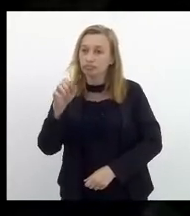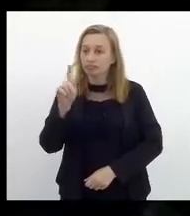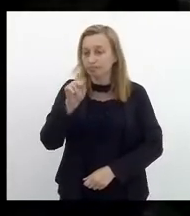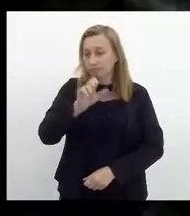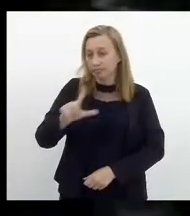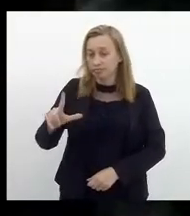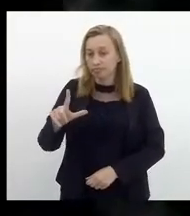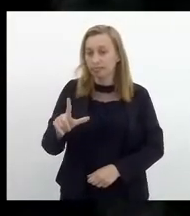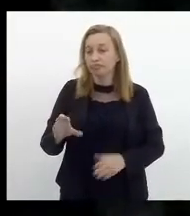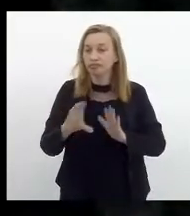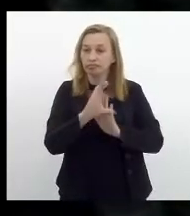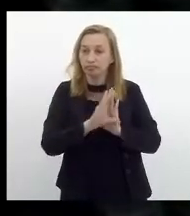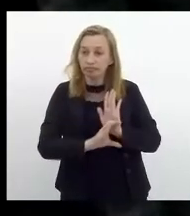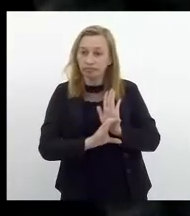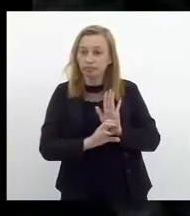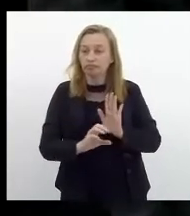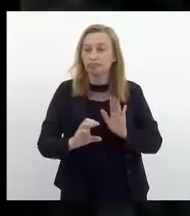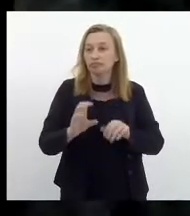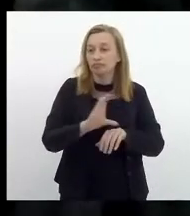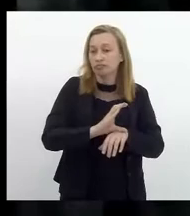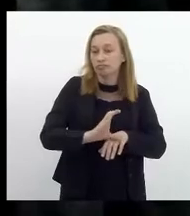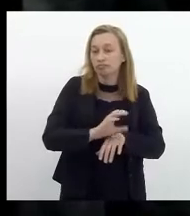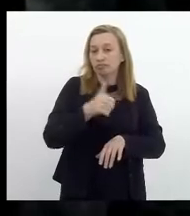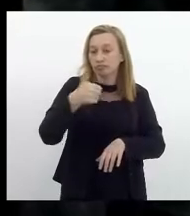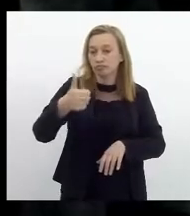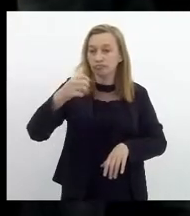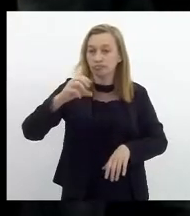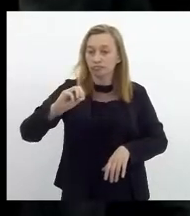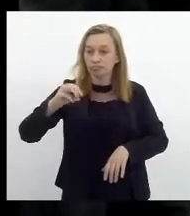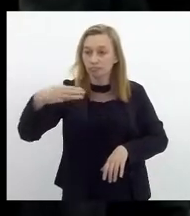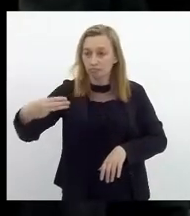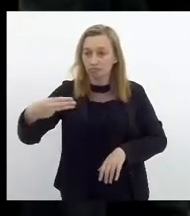emenda constitucional 103,